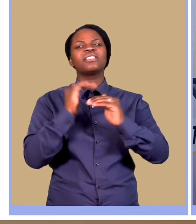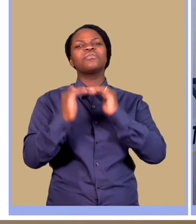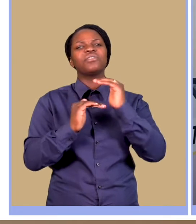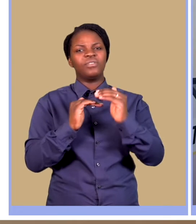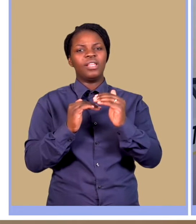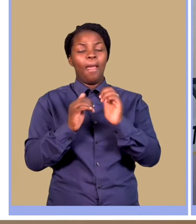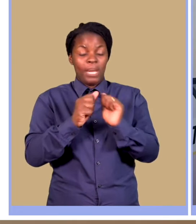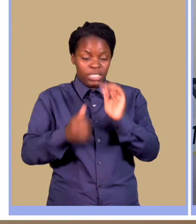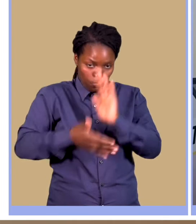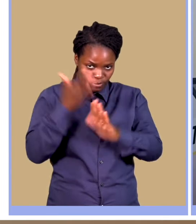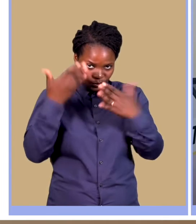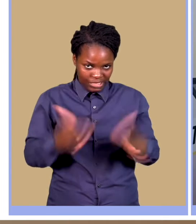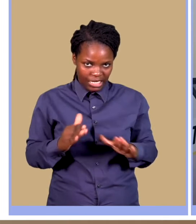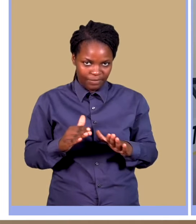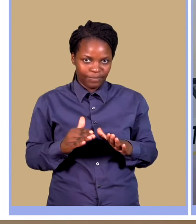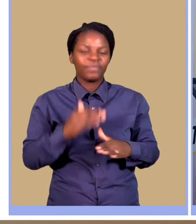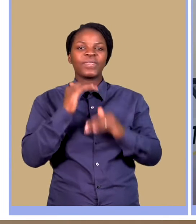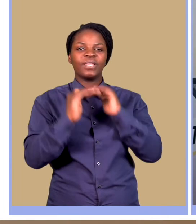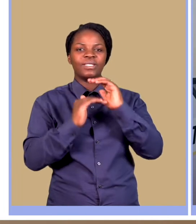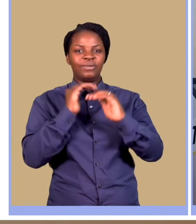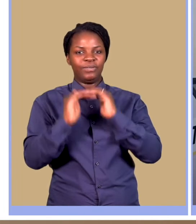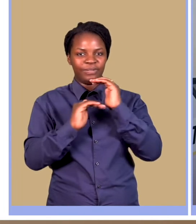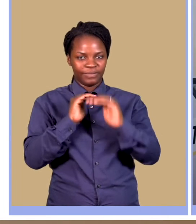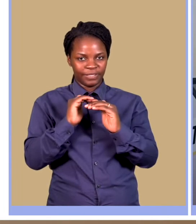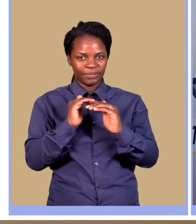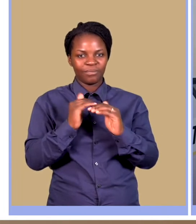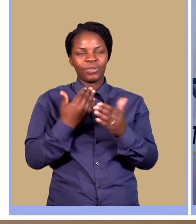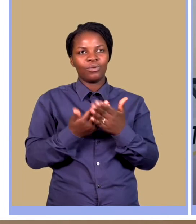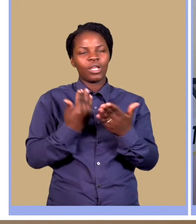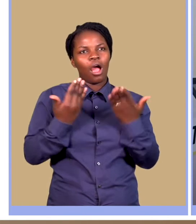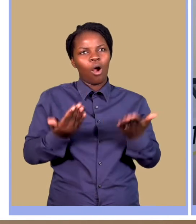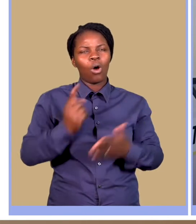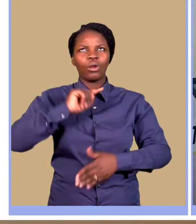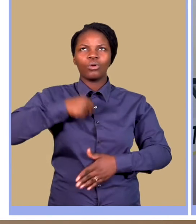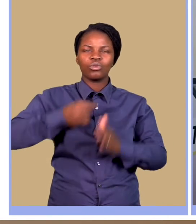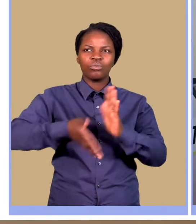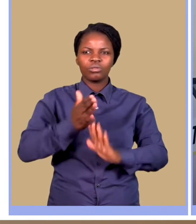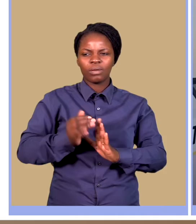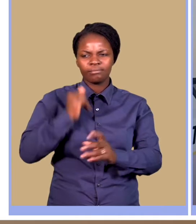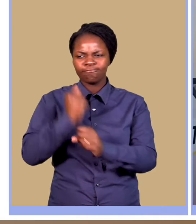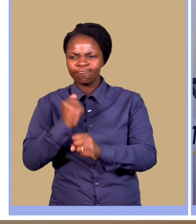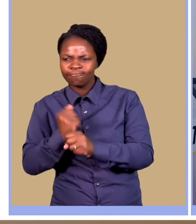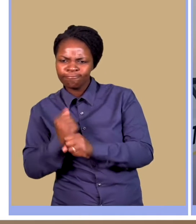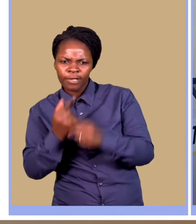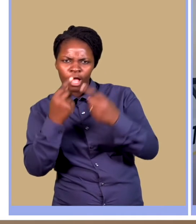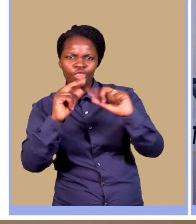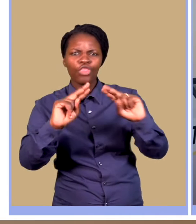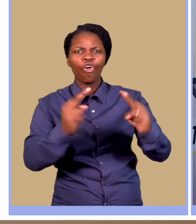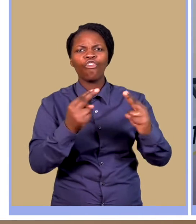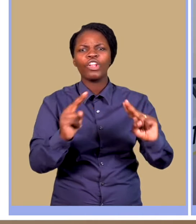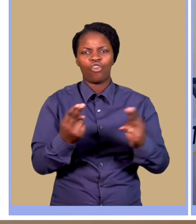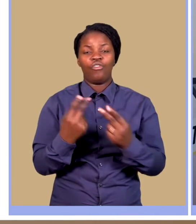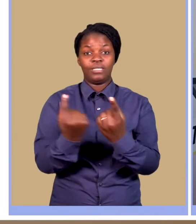novas áreas de exploração de gás ou petróleo bruto, e ter que substituir de forma